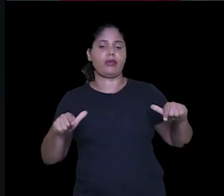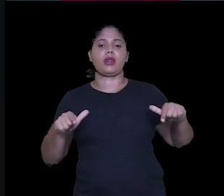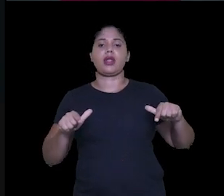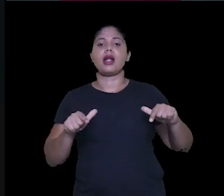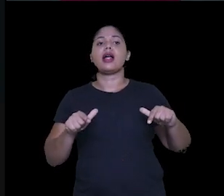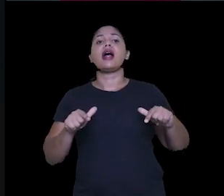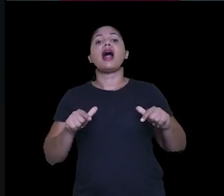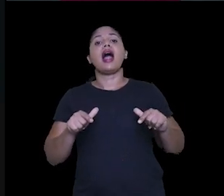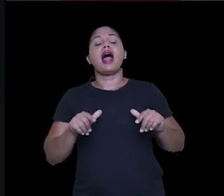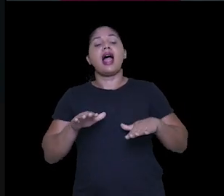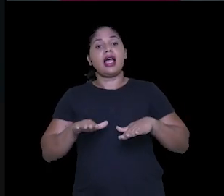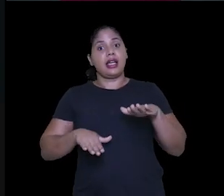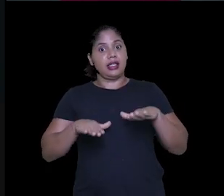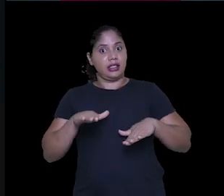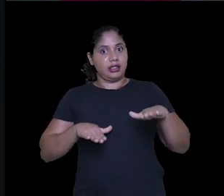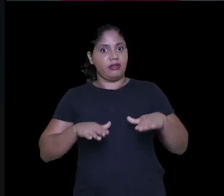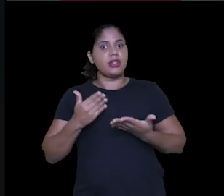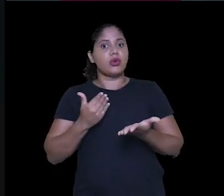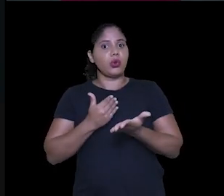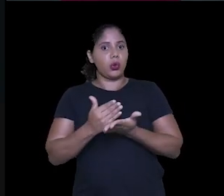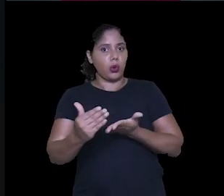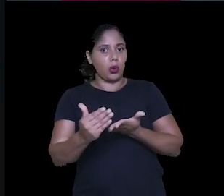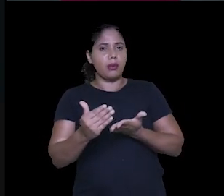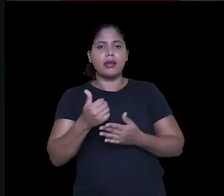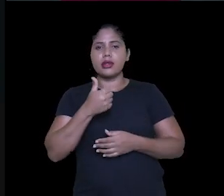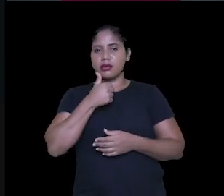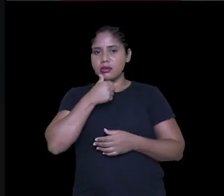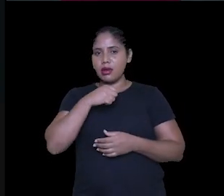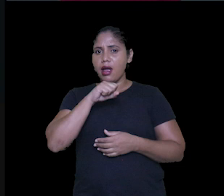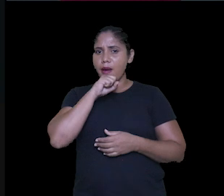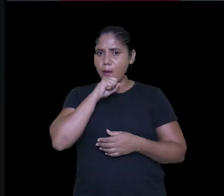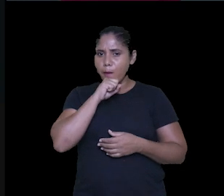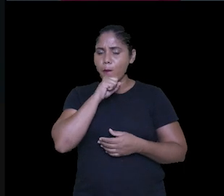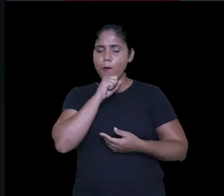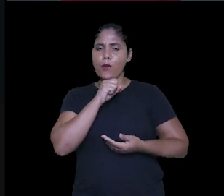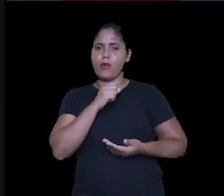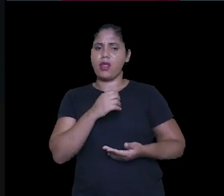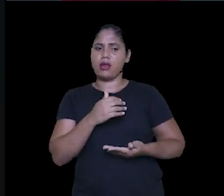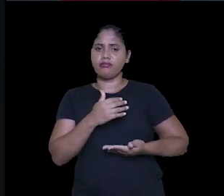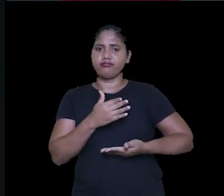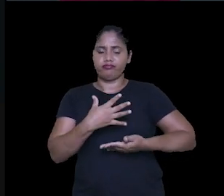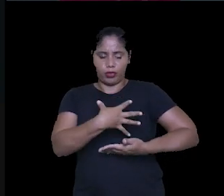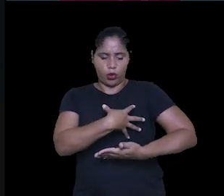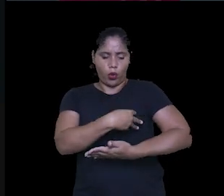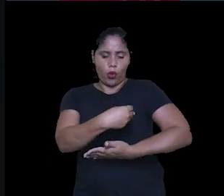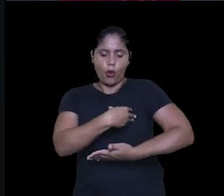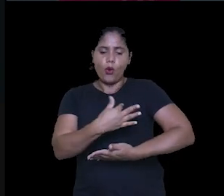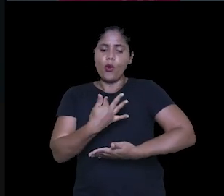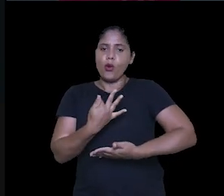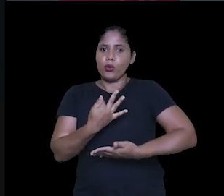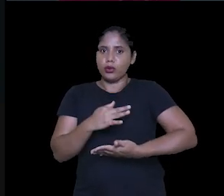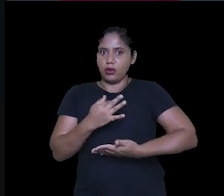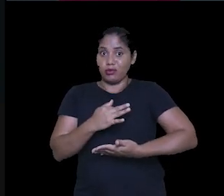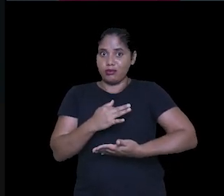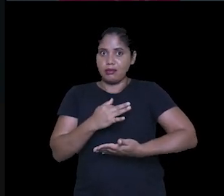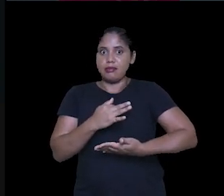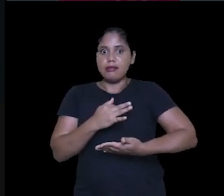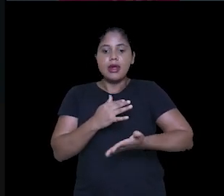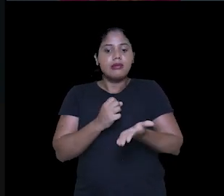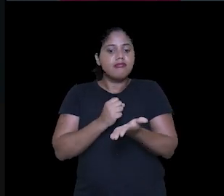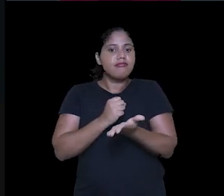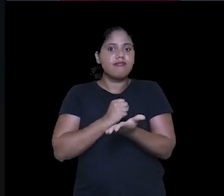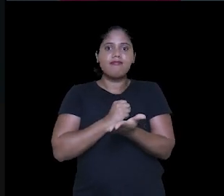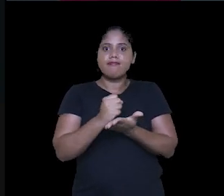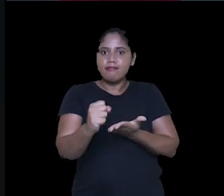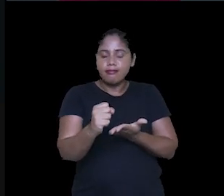para, respira um pouquinho e volta a sugar. E esse bebê, ele deve ser levado ao seio e não o